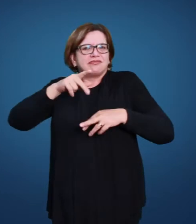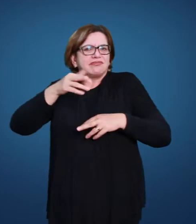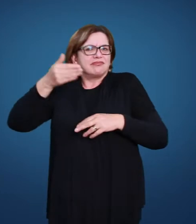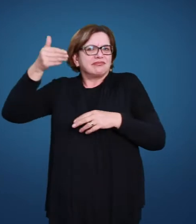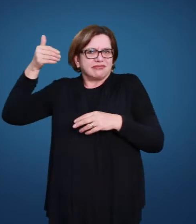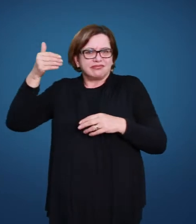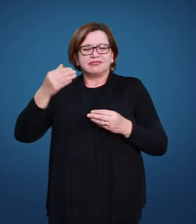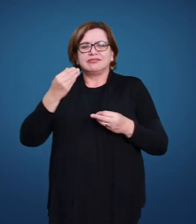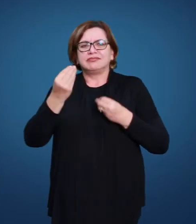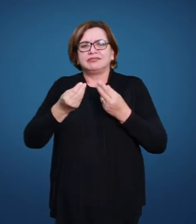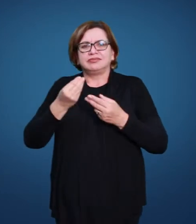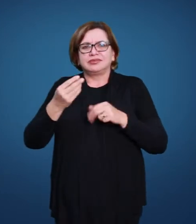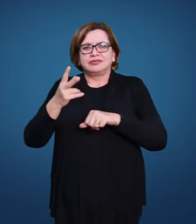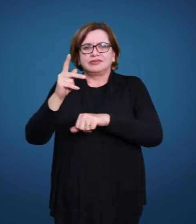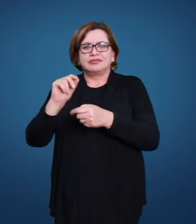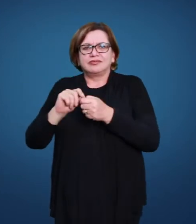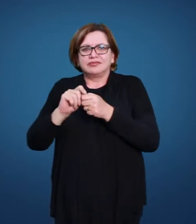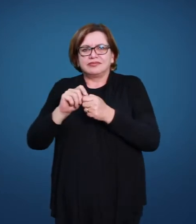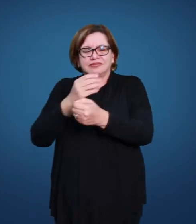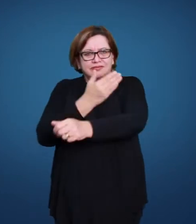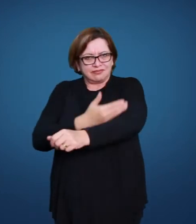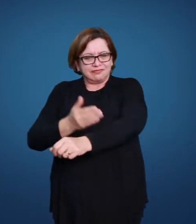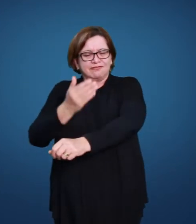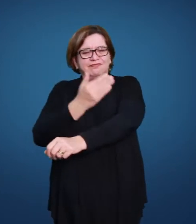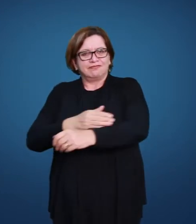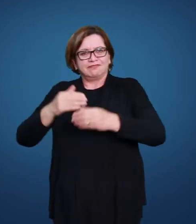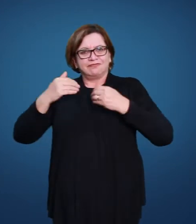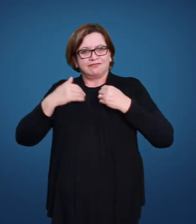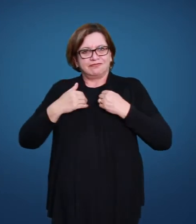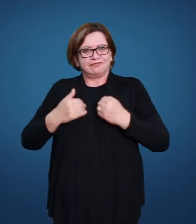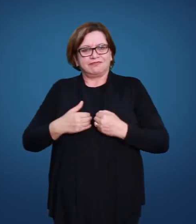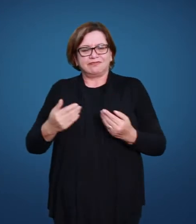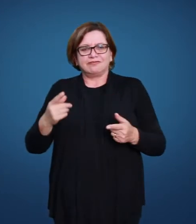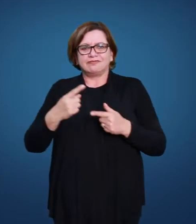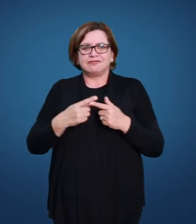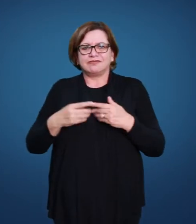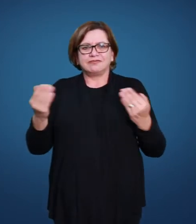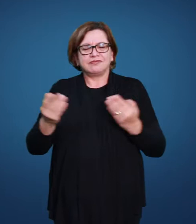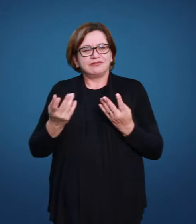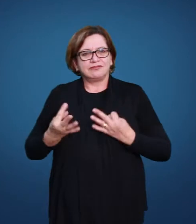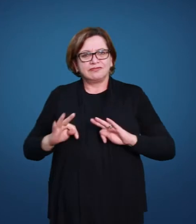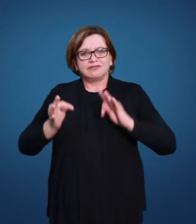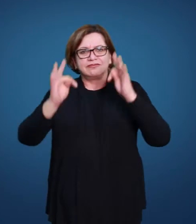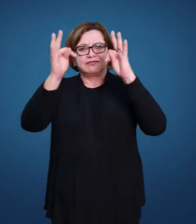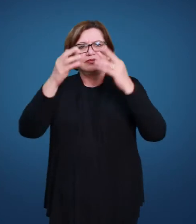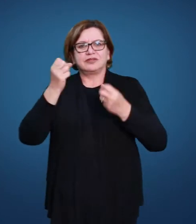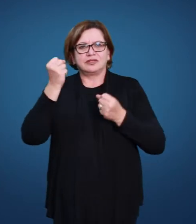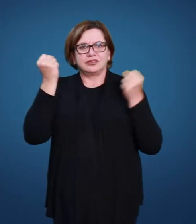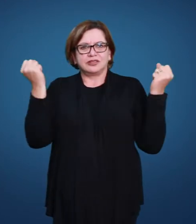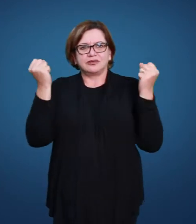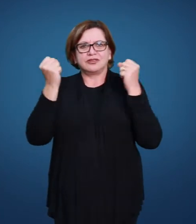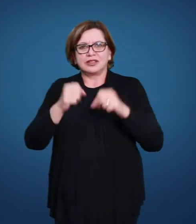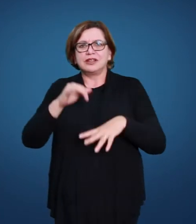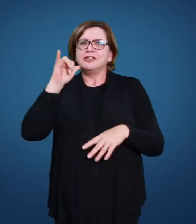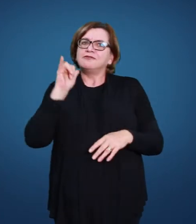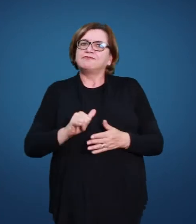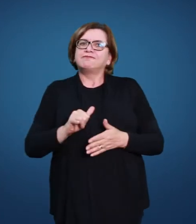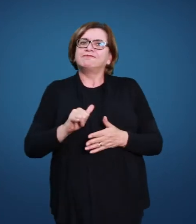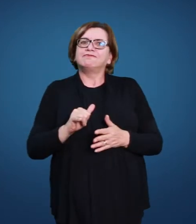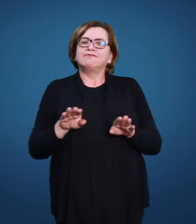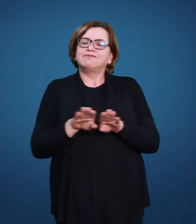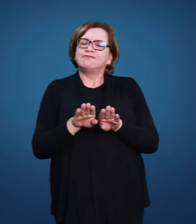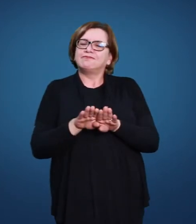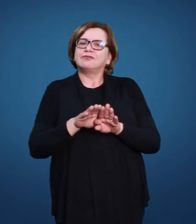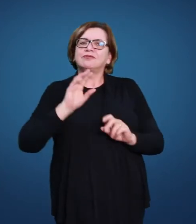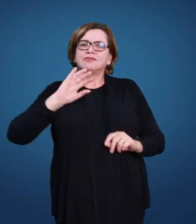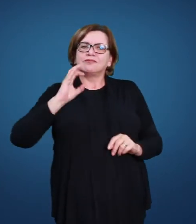homem primitivo tinha de fazer atividade física. O próprio avanço da tecnologia nos permite passar mais tempos parados e até